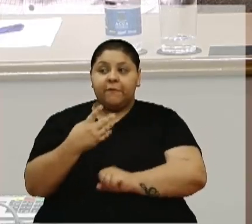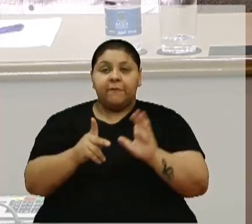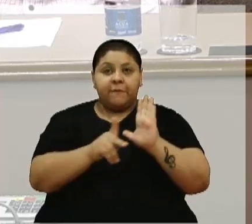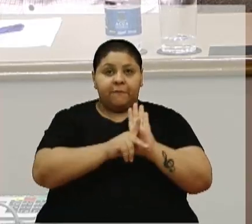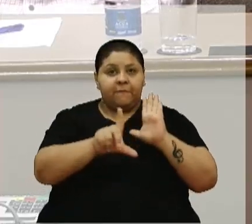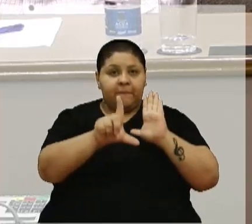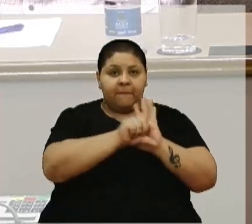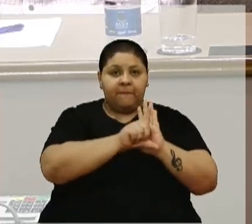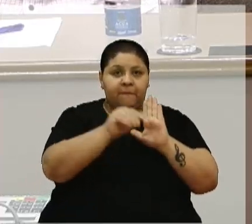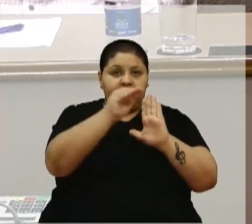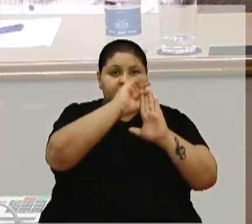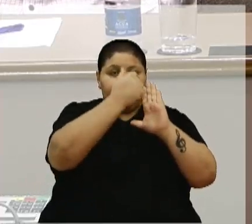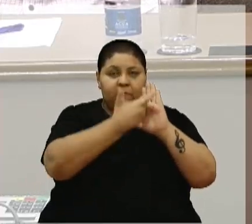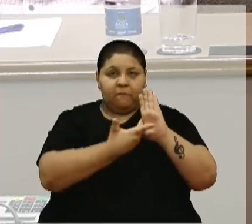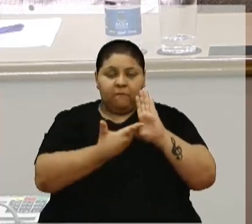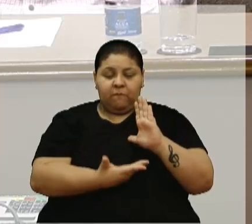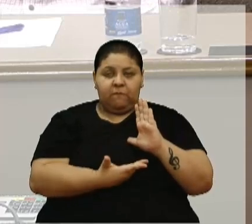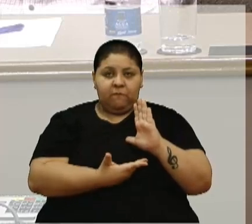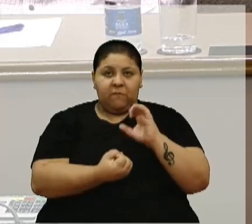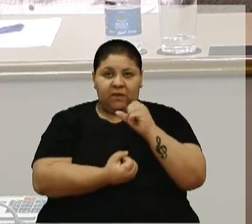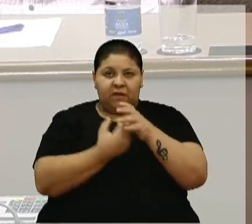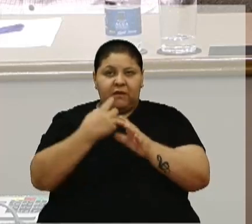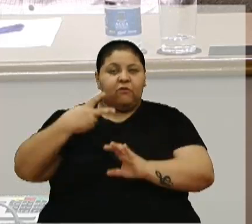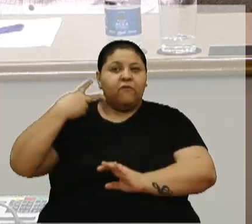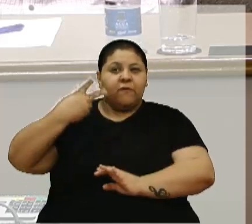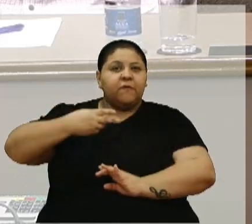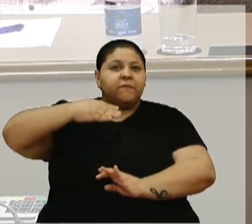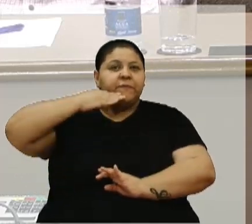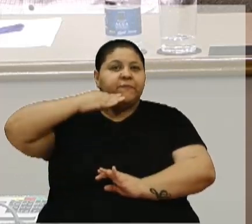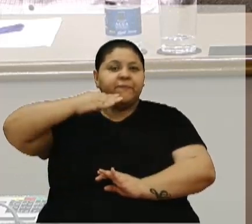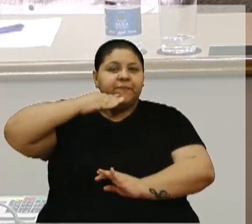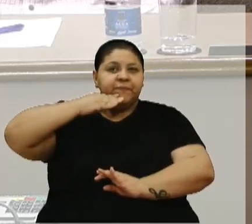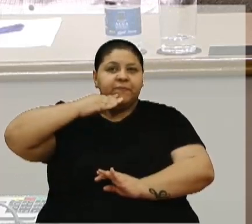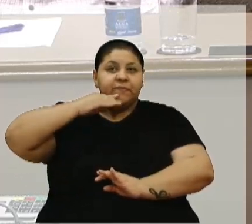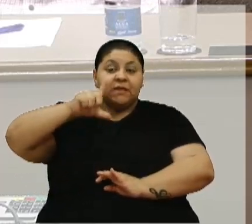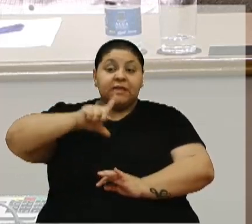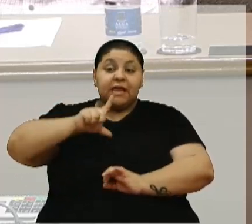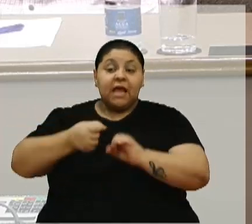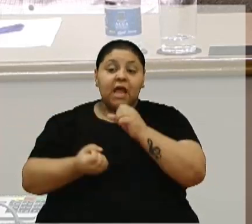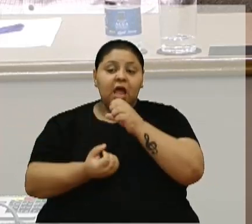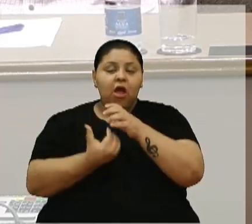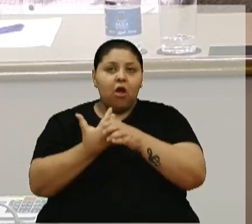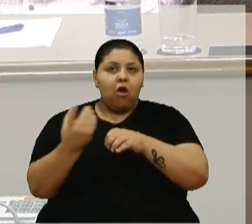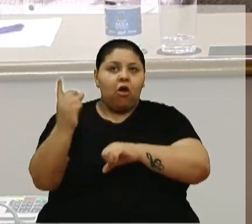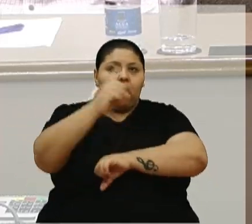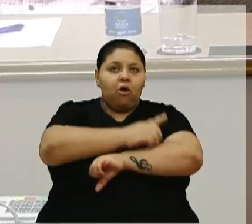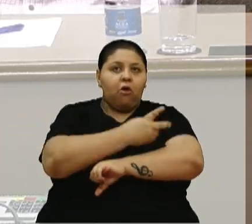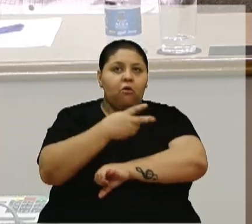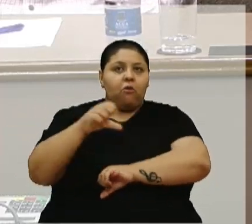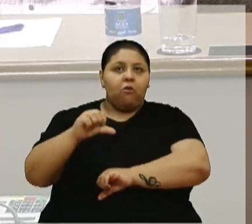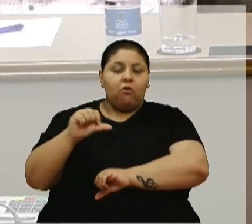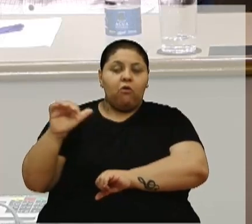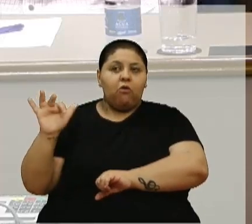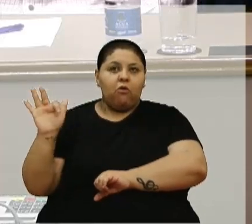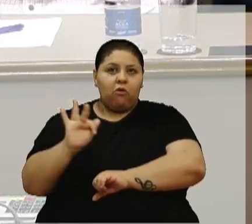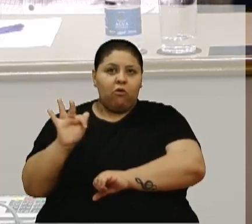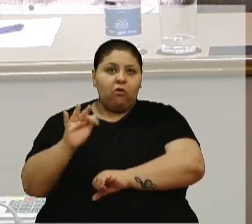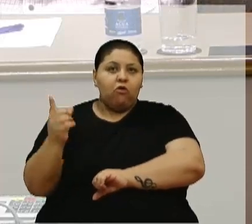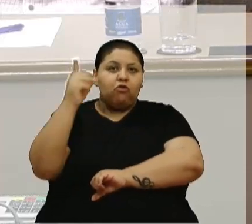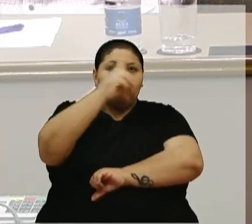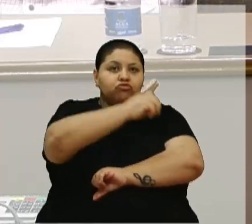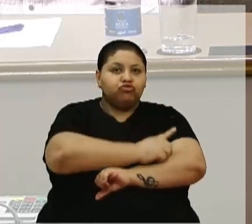lei emendado é de autoria do vereador Alexandre Bortoluzzi e visa instituir o dia 29 de fevereiro como Dia Municipal